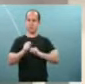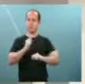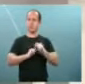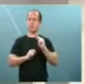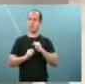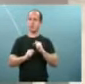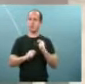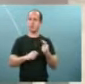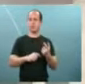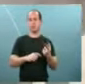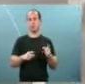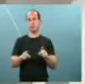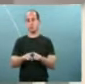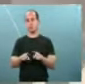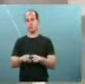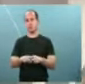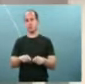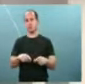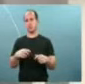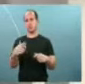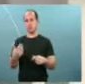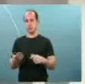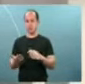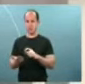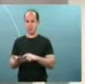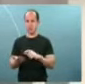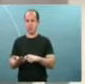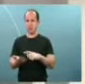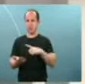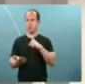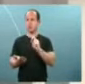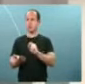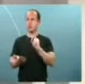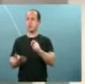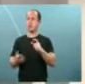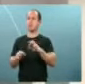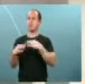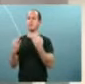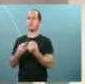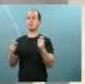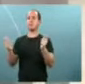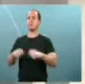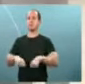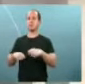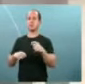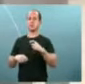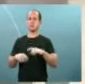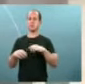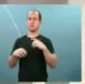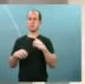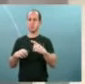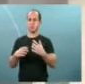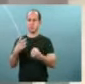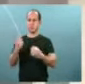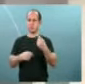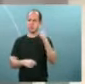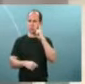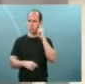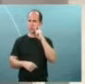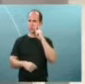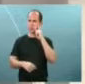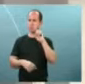Em contrapartida, do outro lado, essas famílias que necessitam desse leite diariamente. Então, fica aqui a